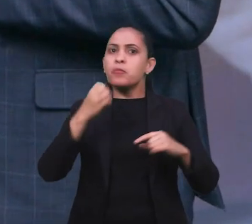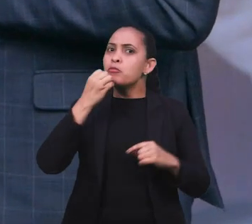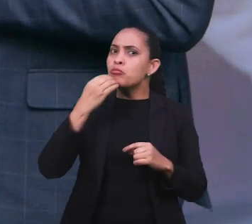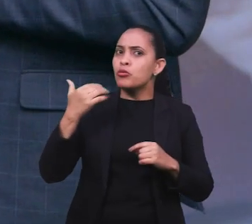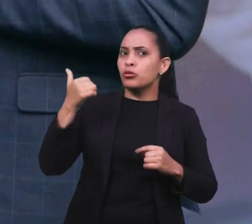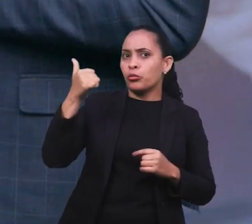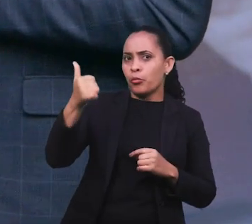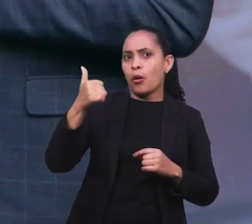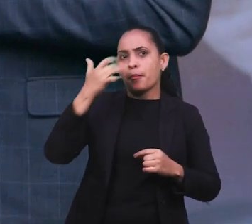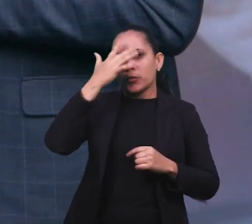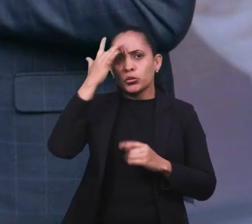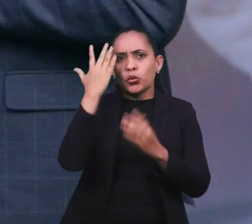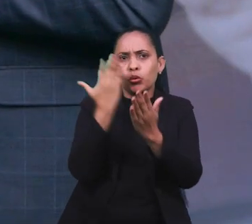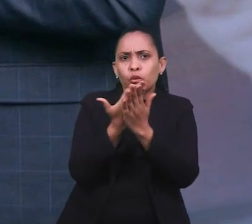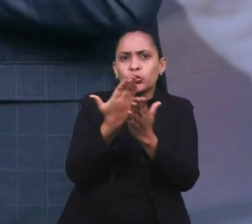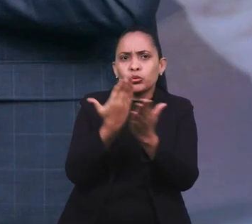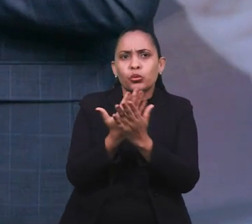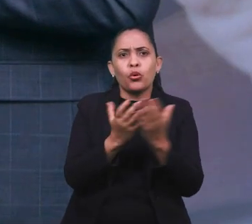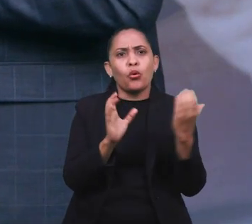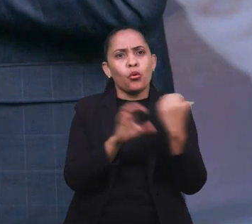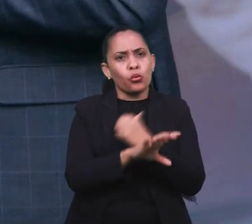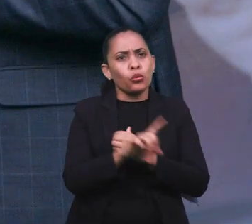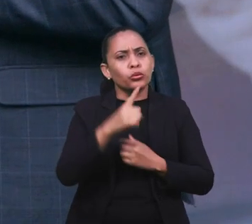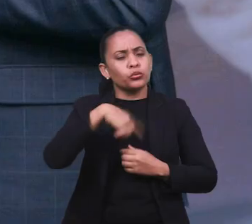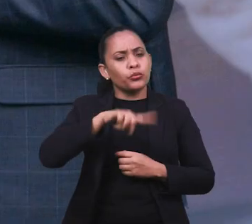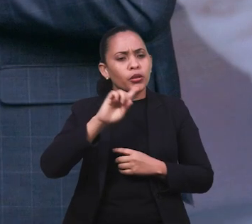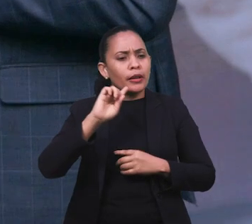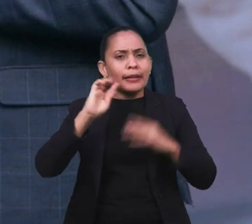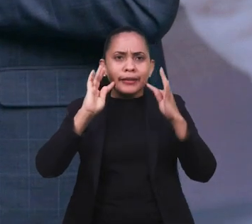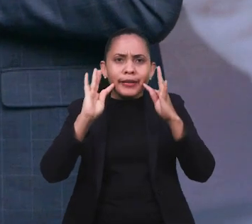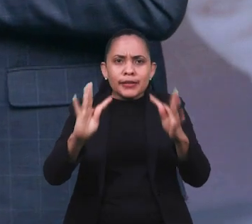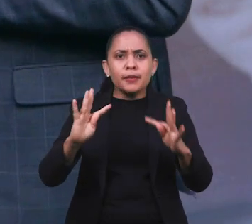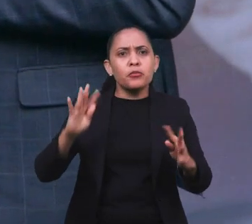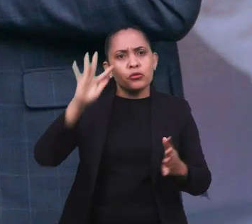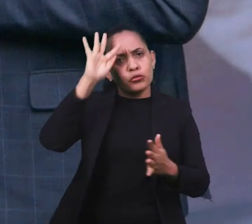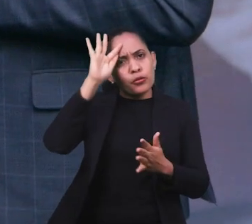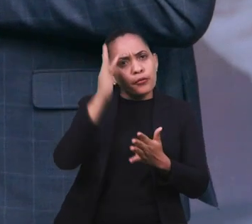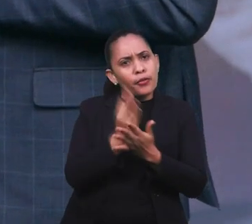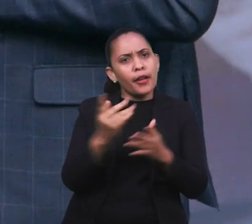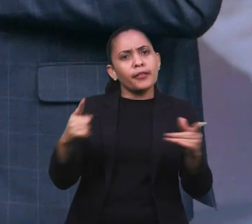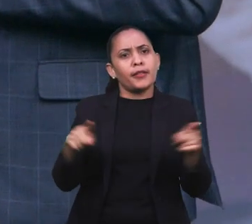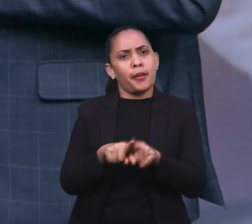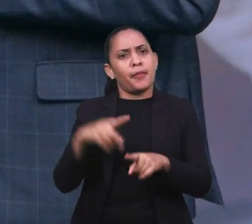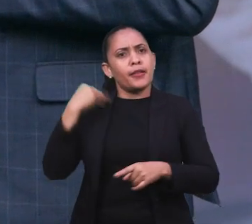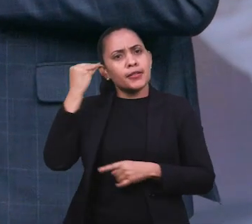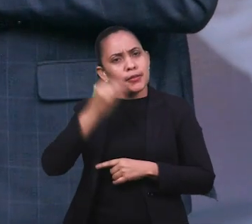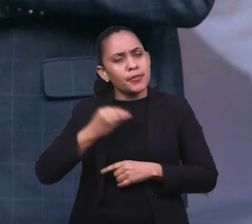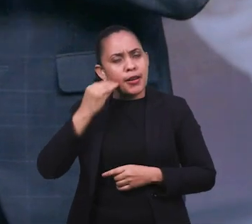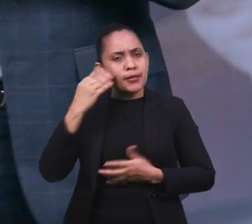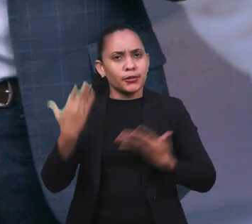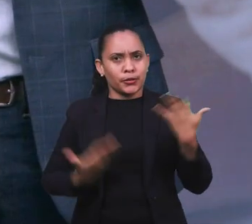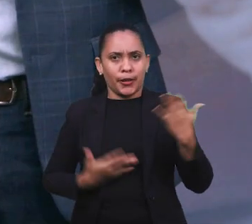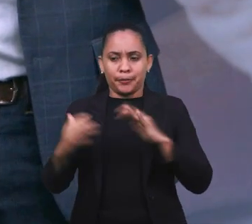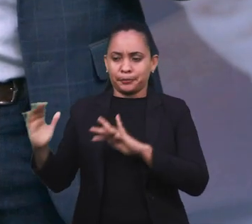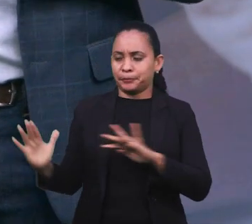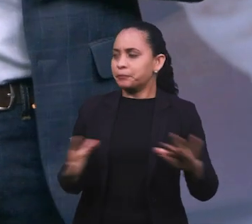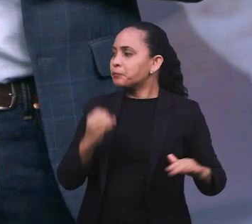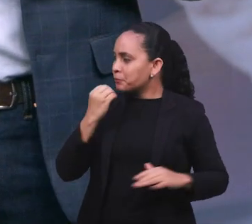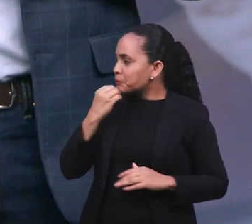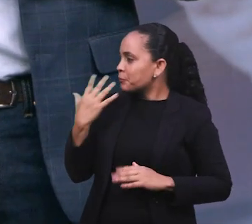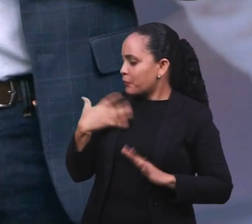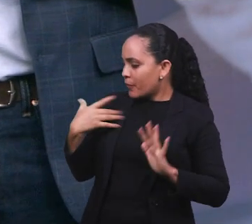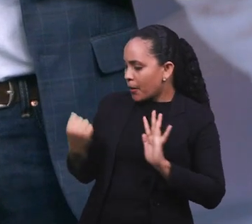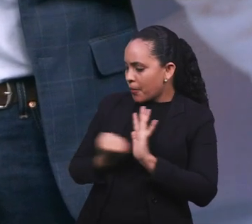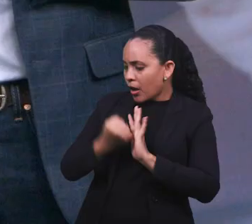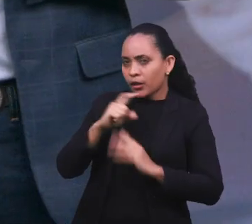muito bom para quem estuda para concursos ouvir os testemunhos de fé e as experiências dos irmãos. Isso aqui é muito marcante